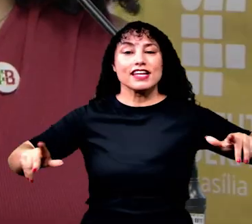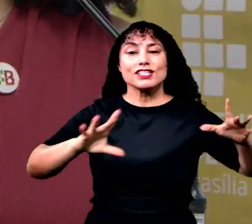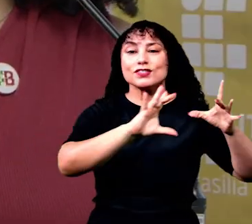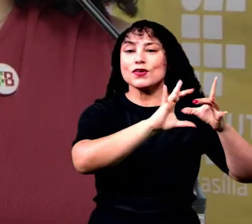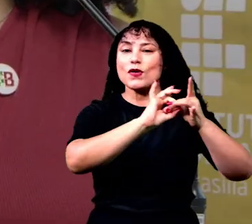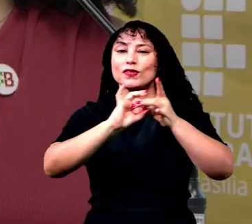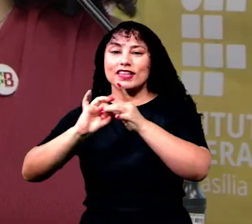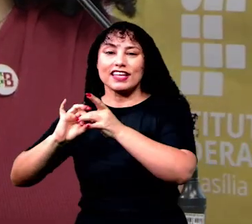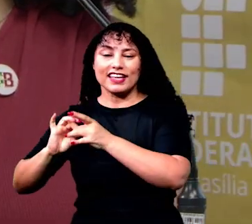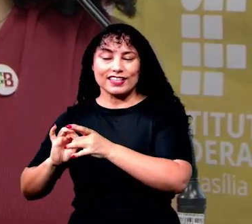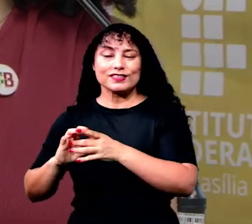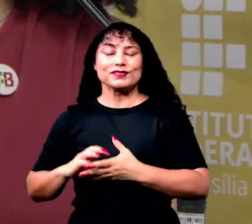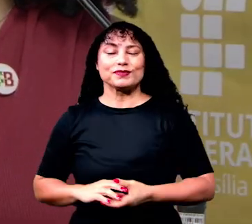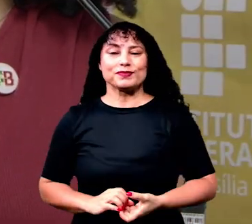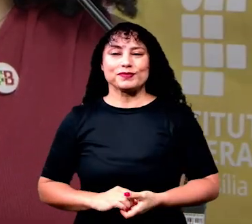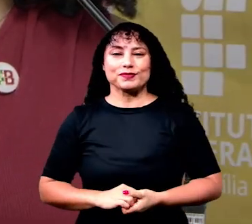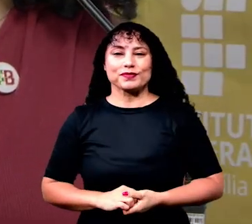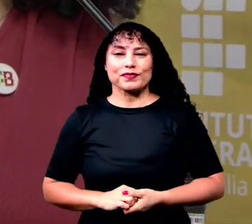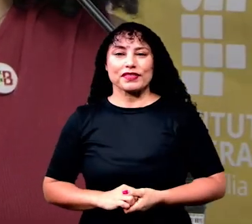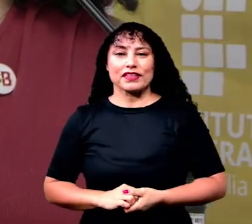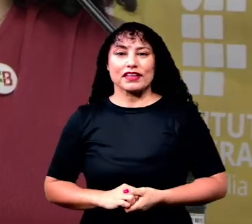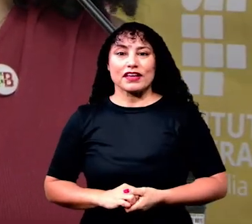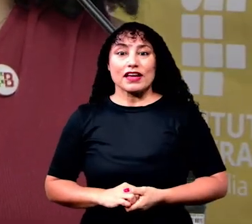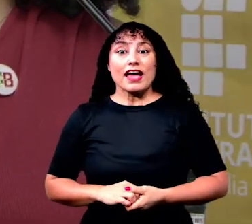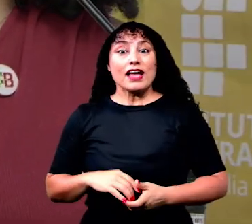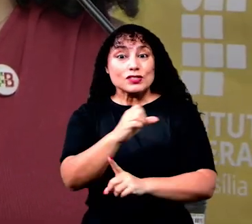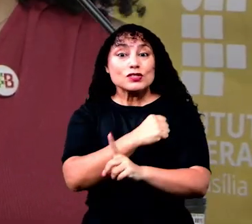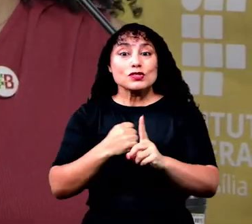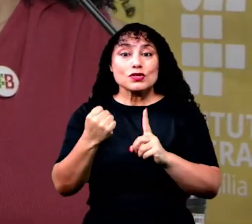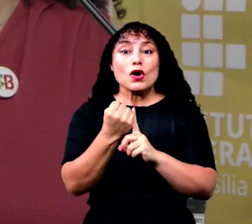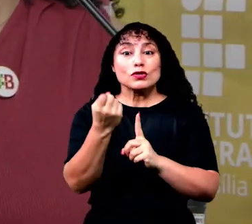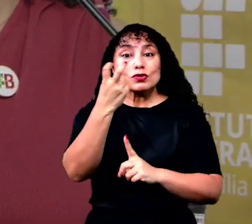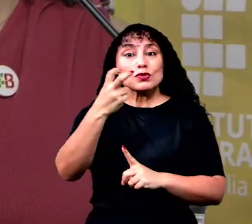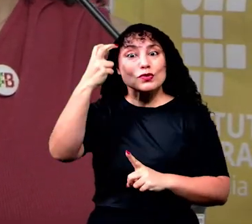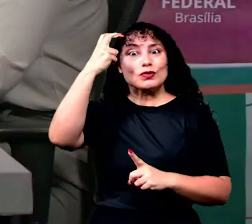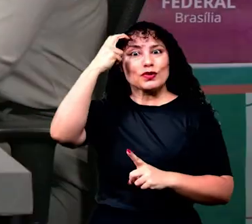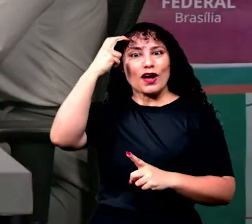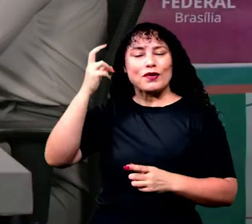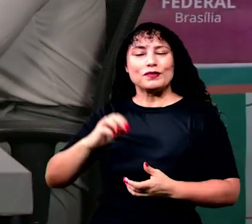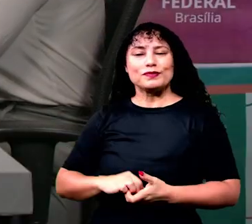contextos, né, essa coisa sociocultural.